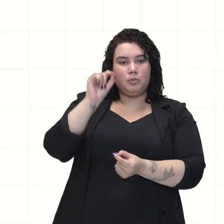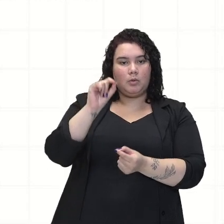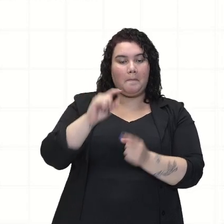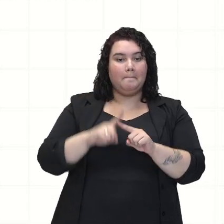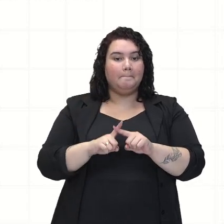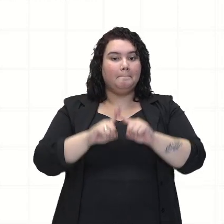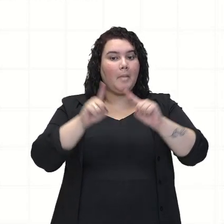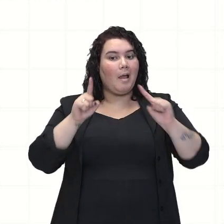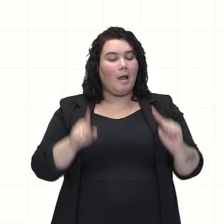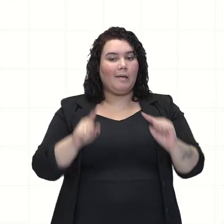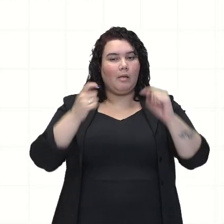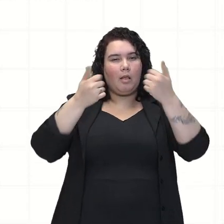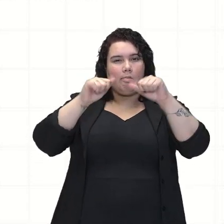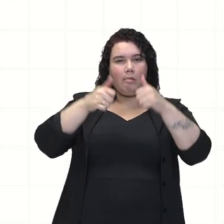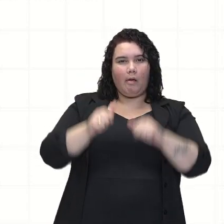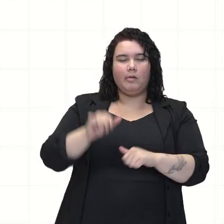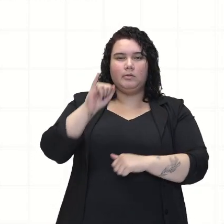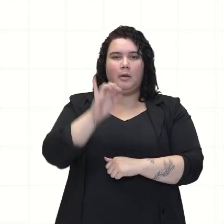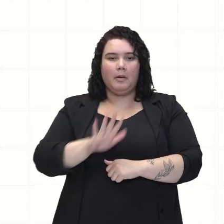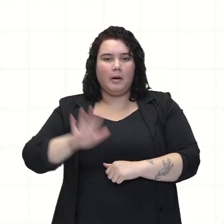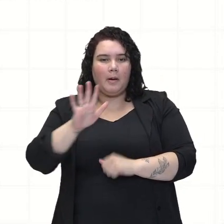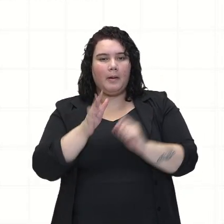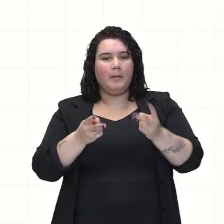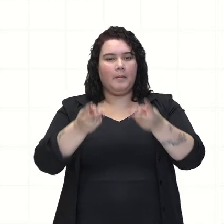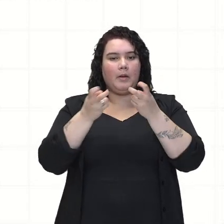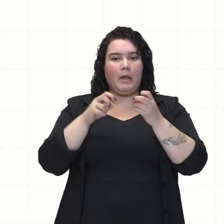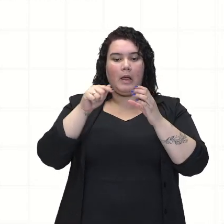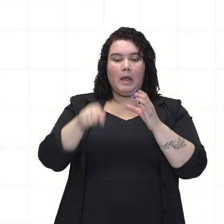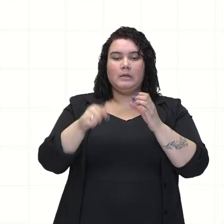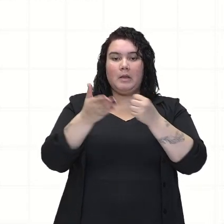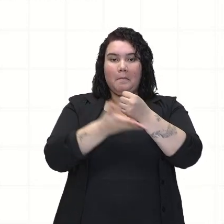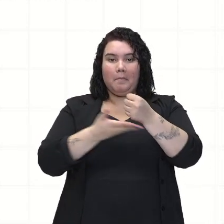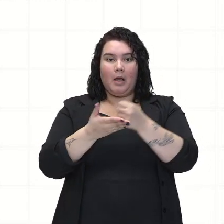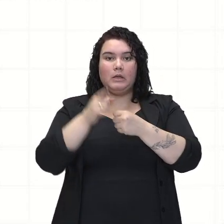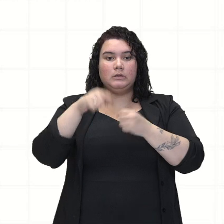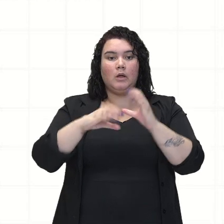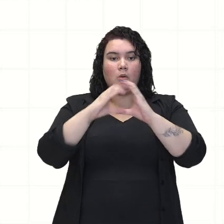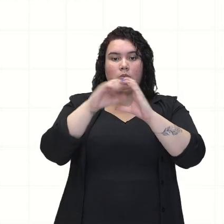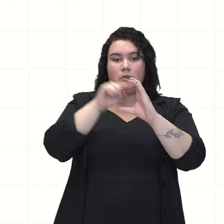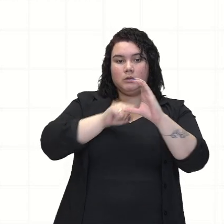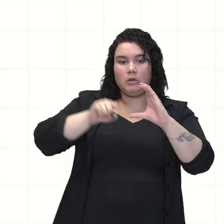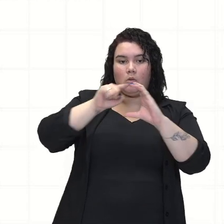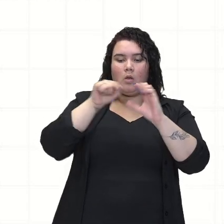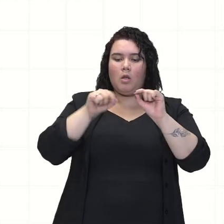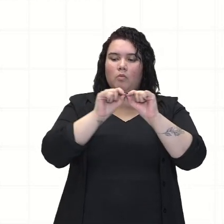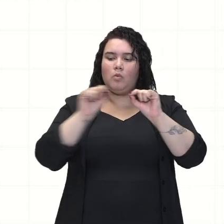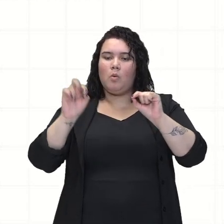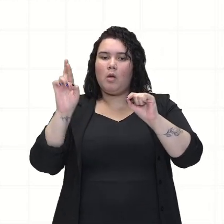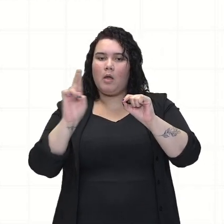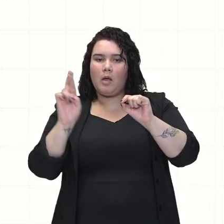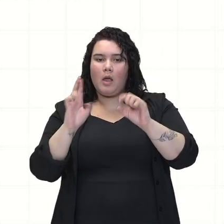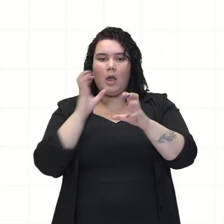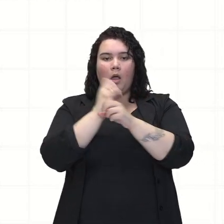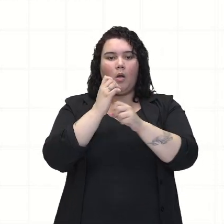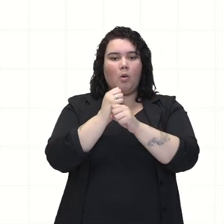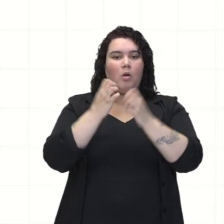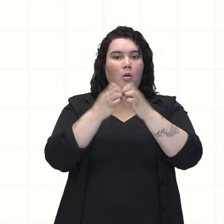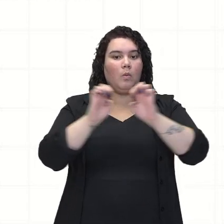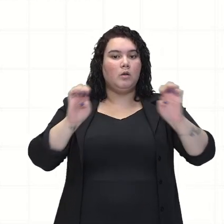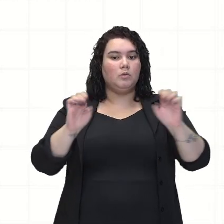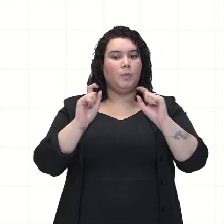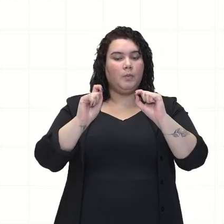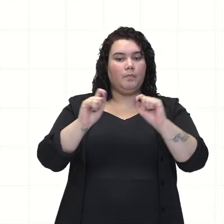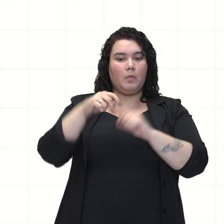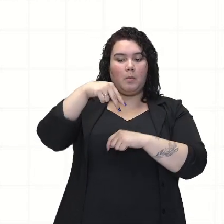Porém, ao analisarmos a figura, sabemos que sua base é um círculo. A área de um círculo de raio R é calculada pela fórmula,